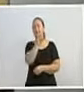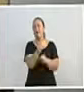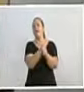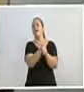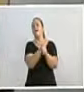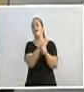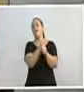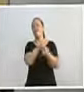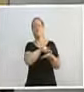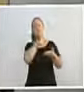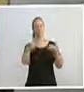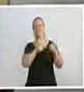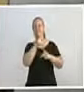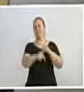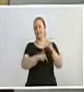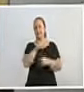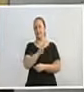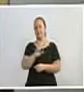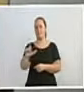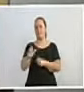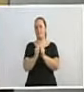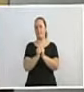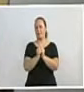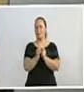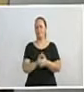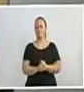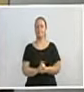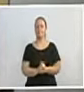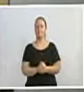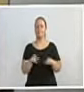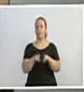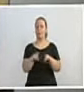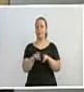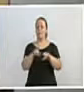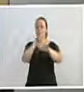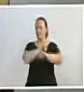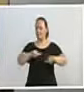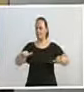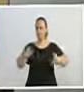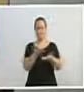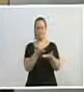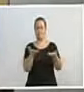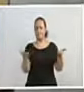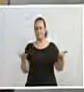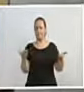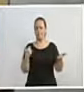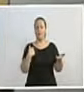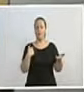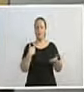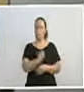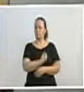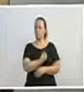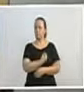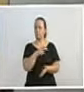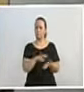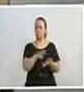nossa cidade. Também, senhor presidente, quero informar aos senhores vereadores que estive nessa manhã, até